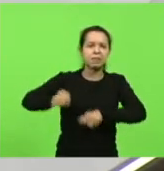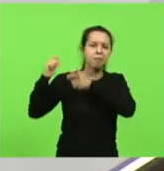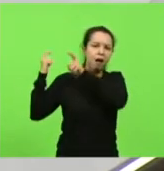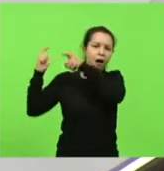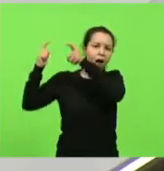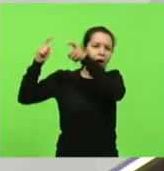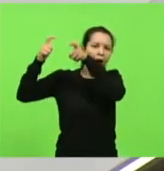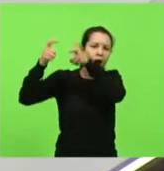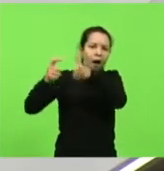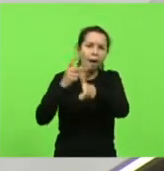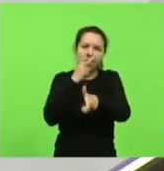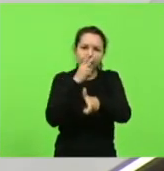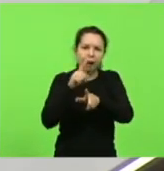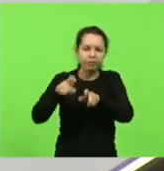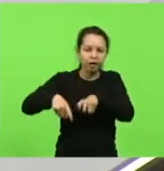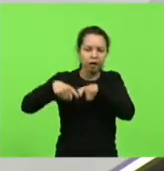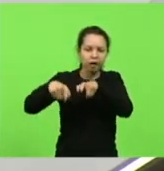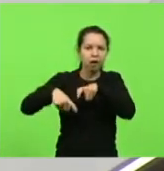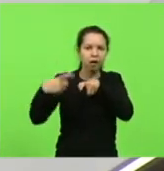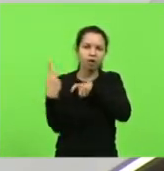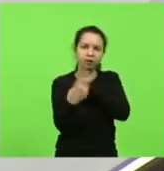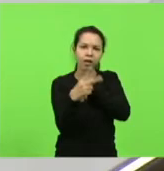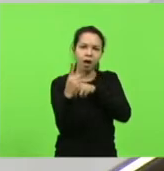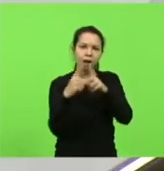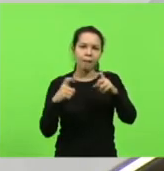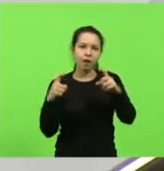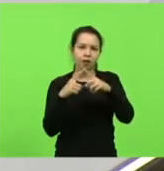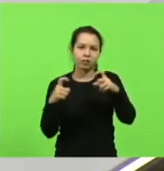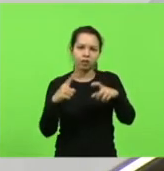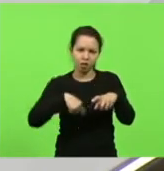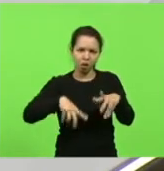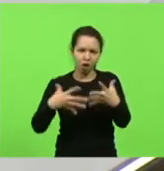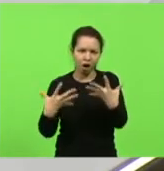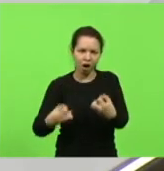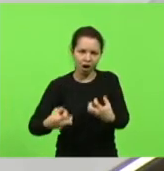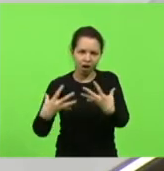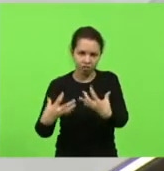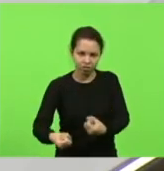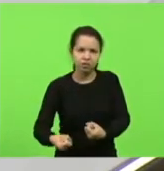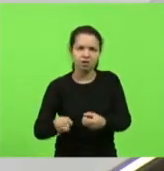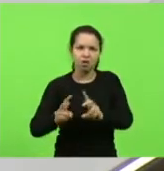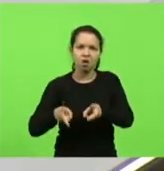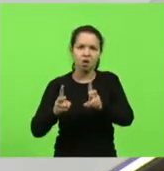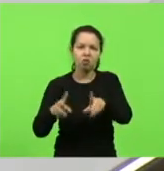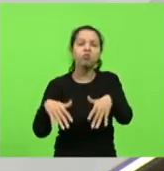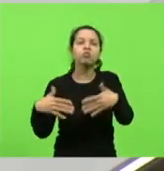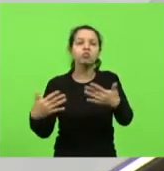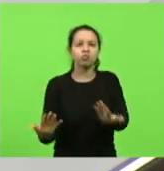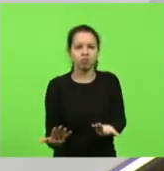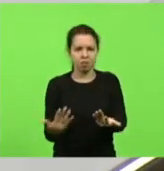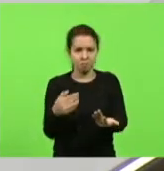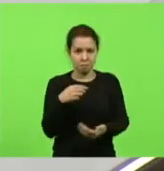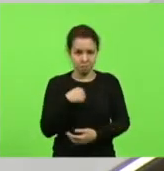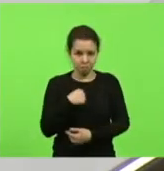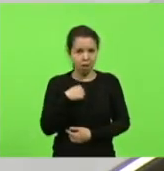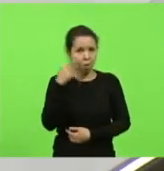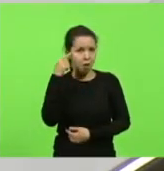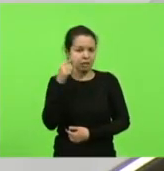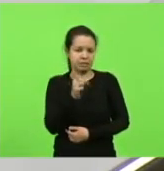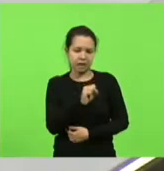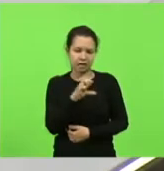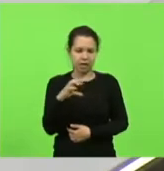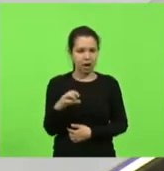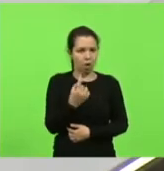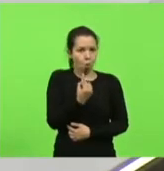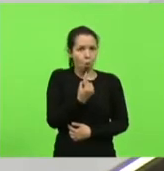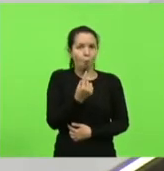uma colônia de Brasília. Então, quanto tempo mais nós vamos aceitar? Por mim, viveríamos só Santa Catarina, para mim estava ótimo, República